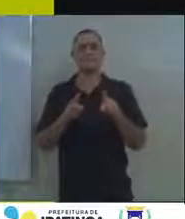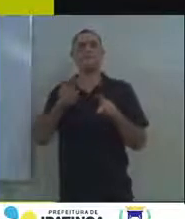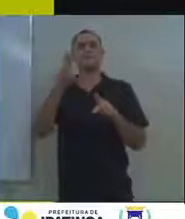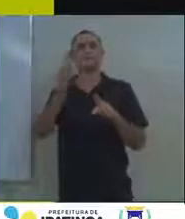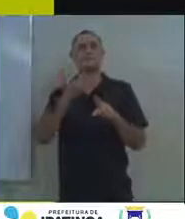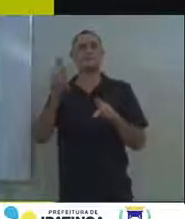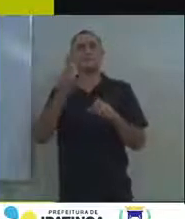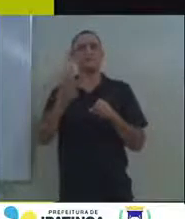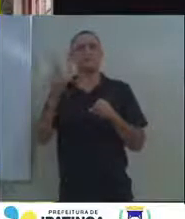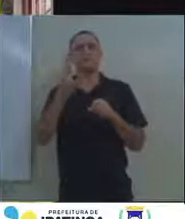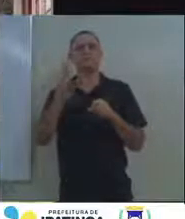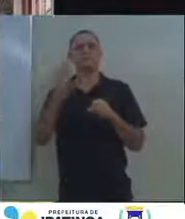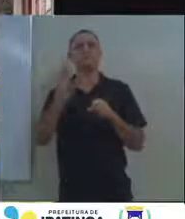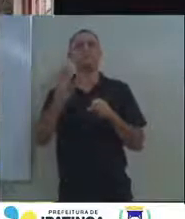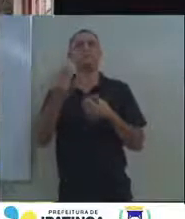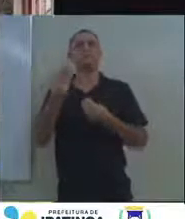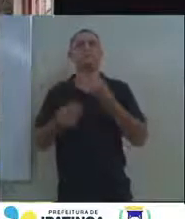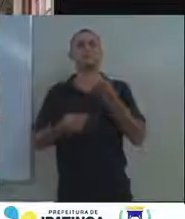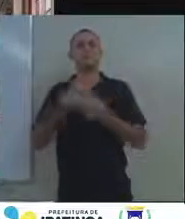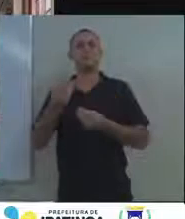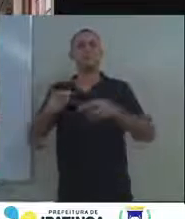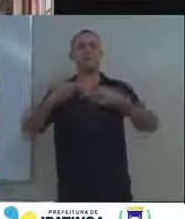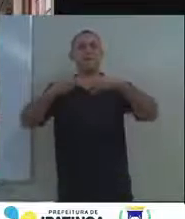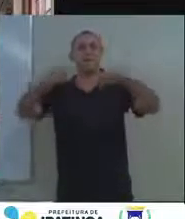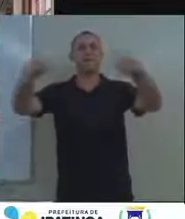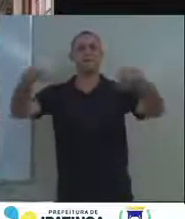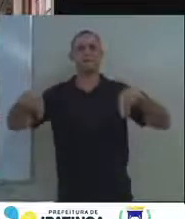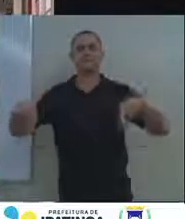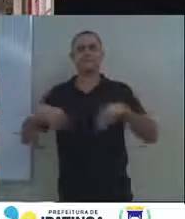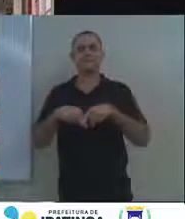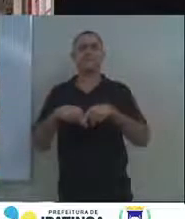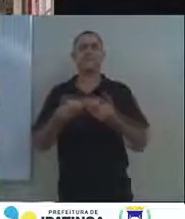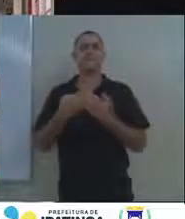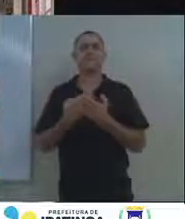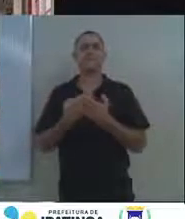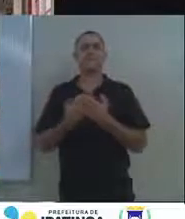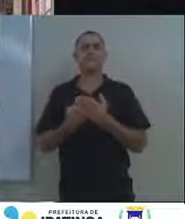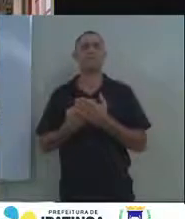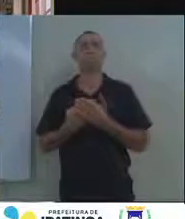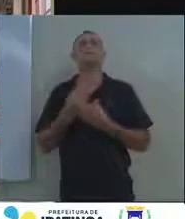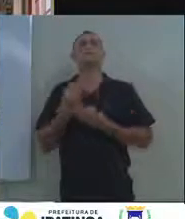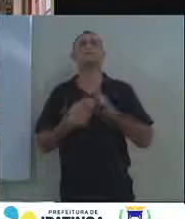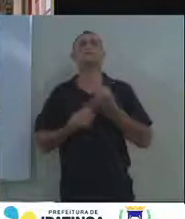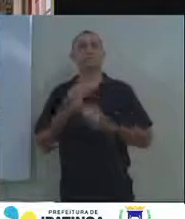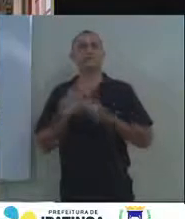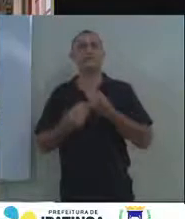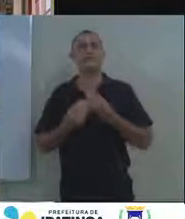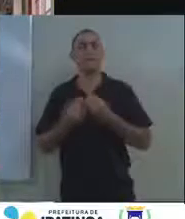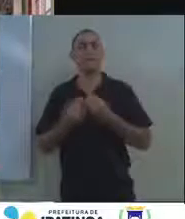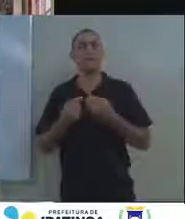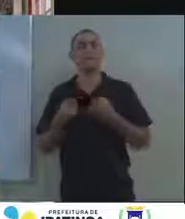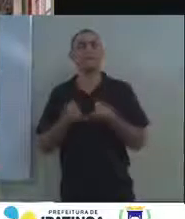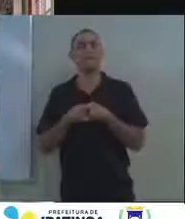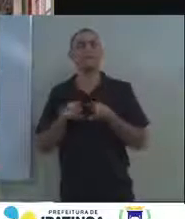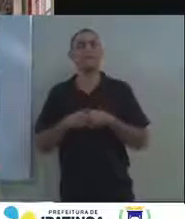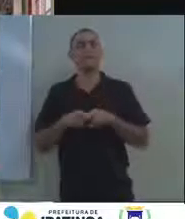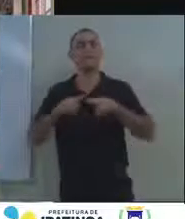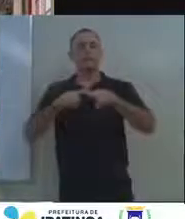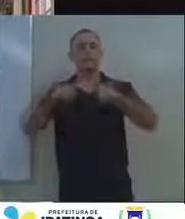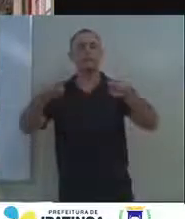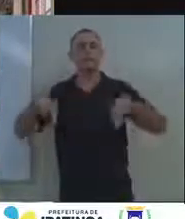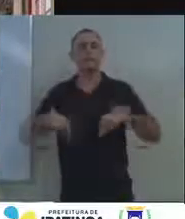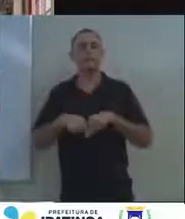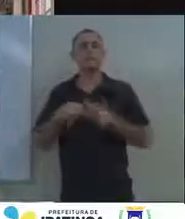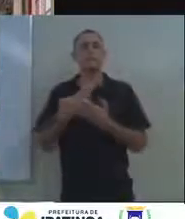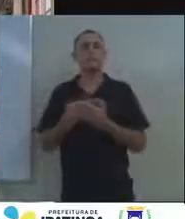utilização dessa disposição de sala de aula. Outra questão que muitas escolas têm é o ruído do ambiente.